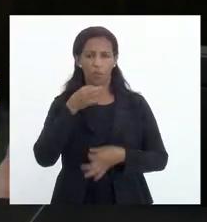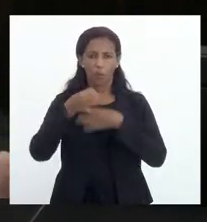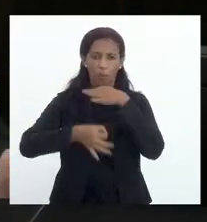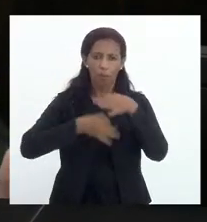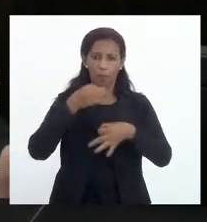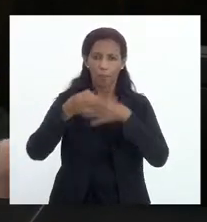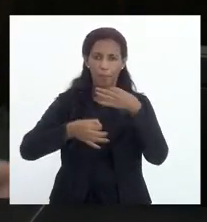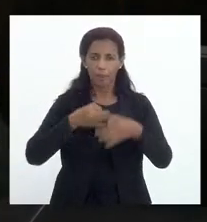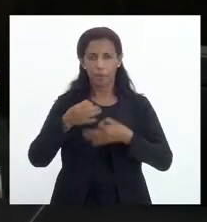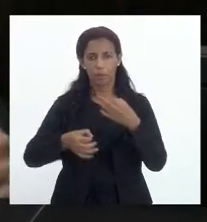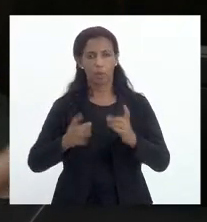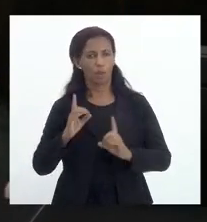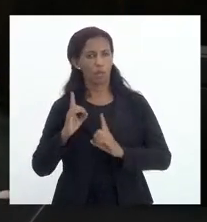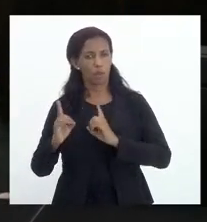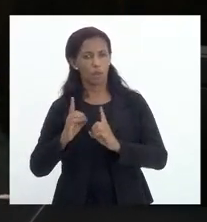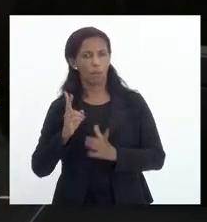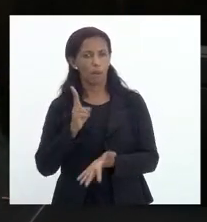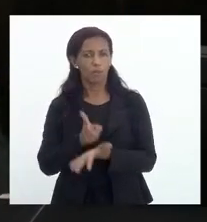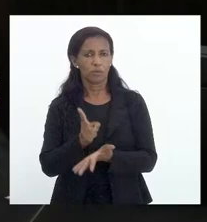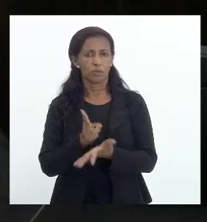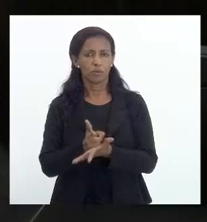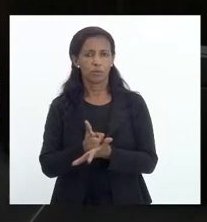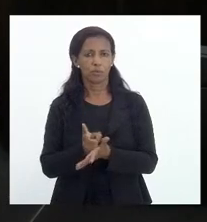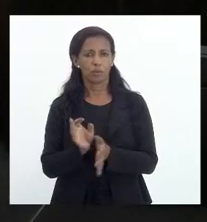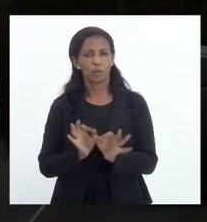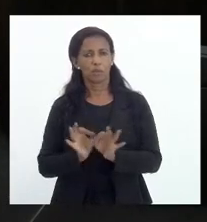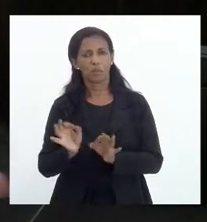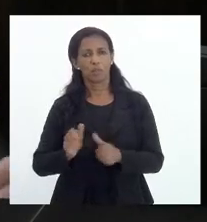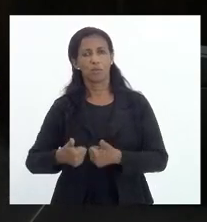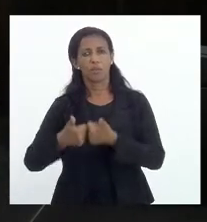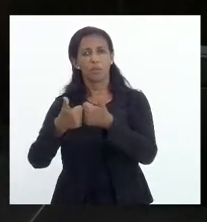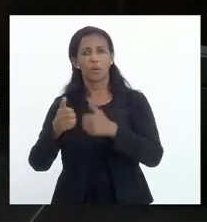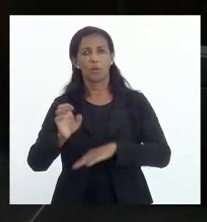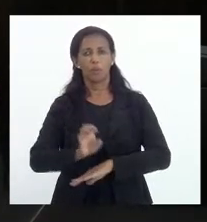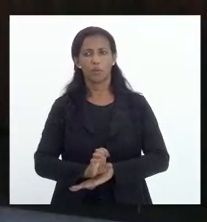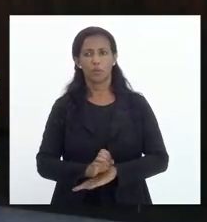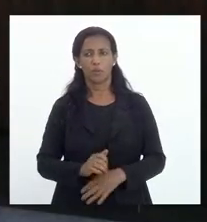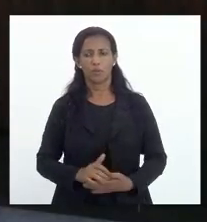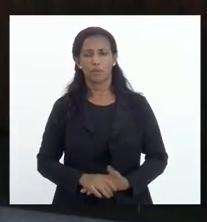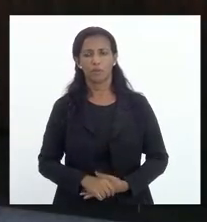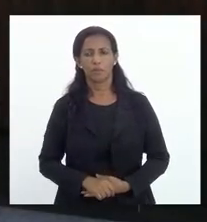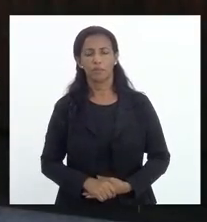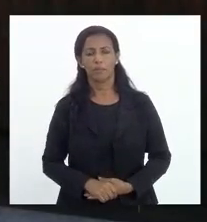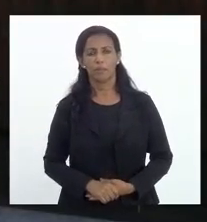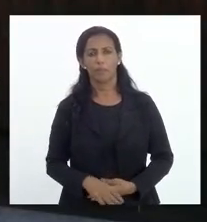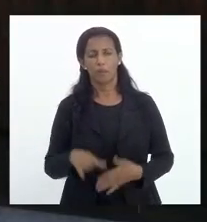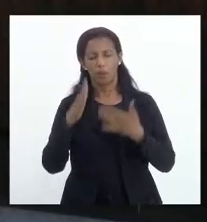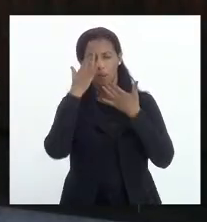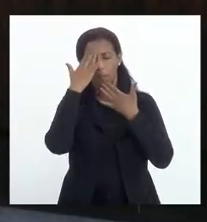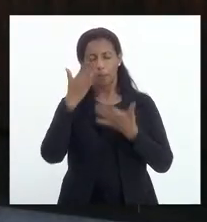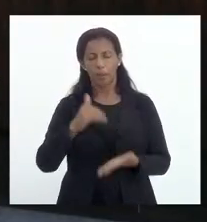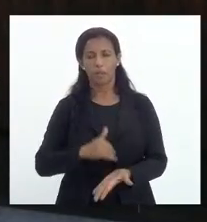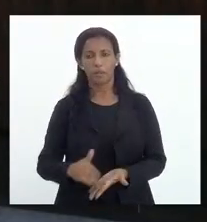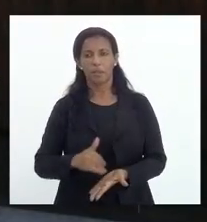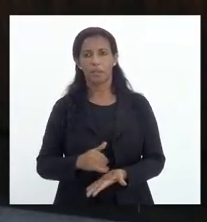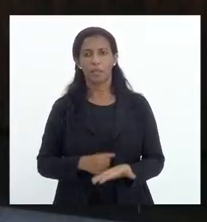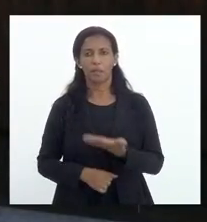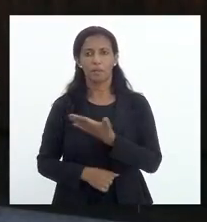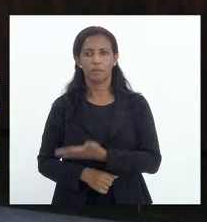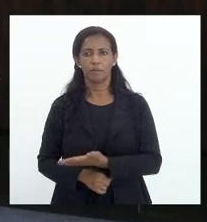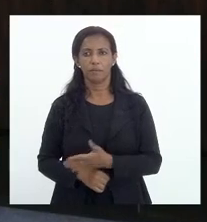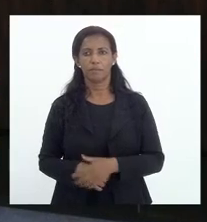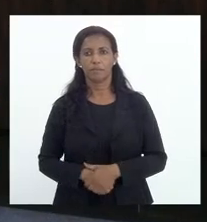sugestões, debates e continuar tentando fazer o melhor pelo Estado. Obrigado, secretário. Vou passar agora